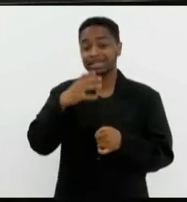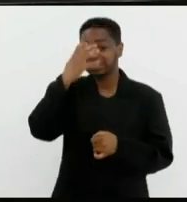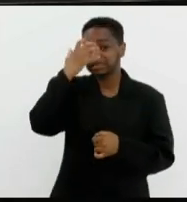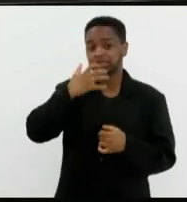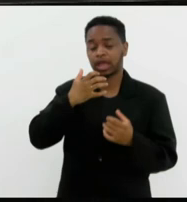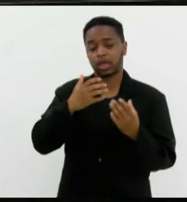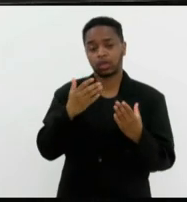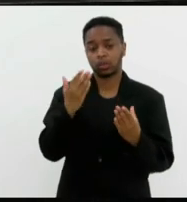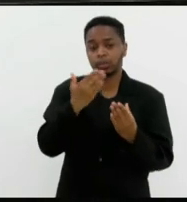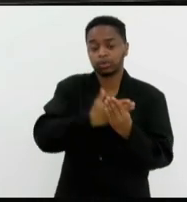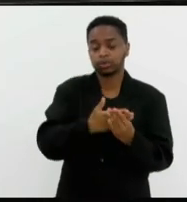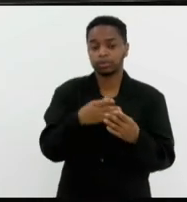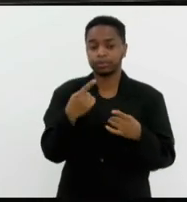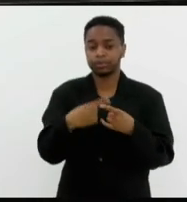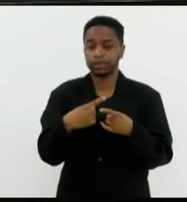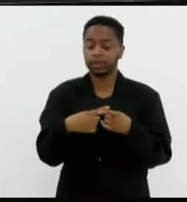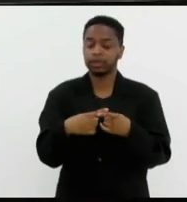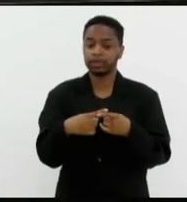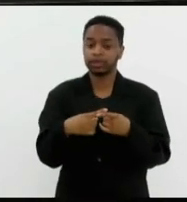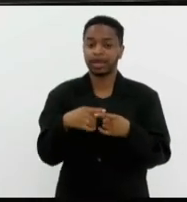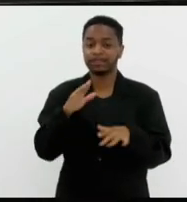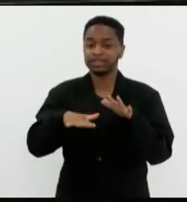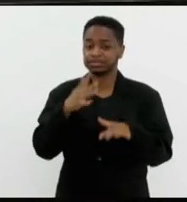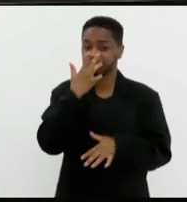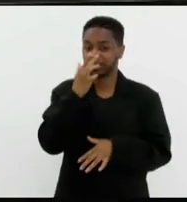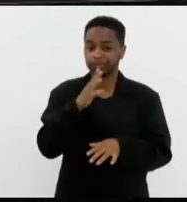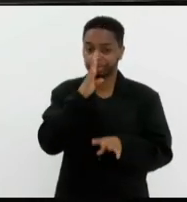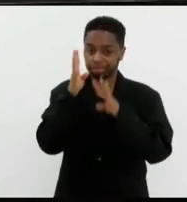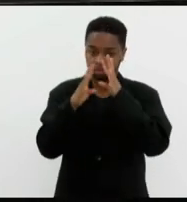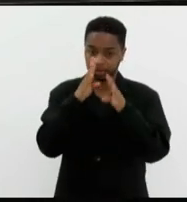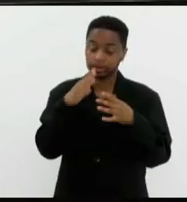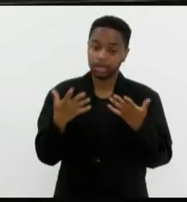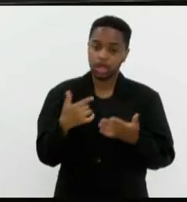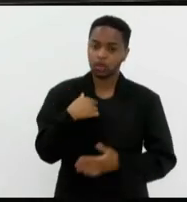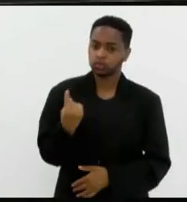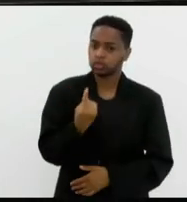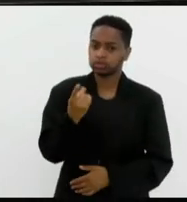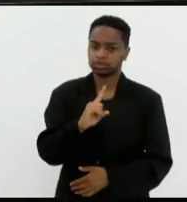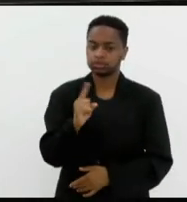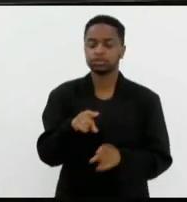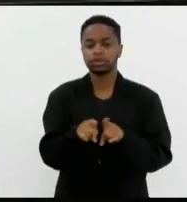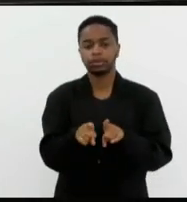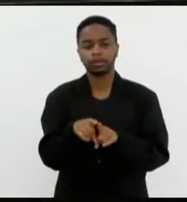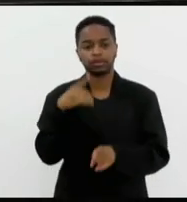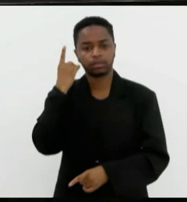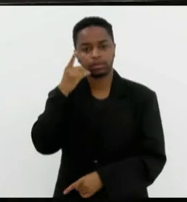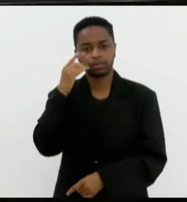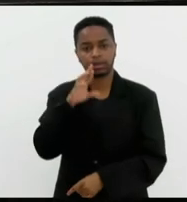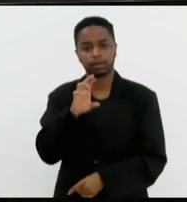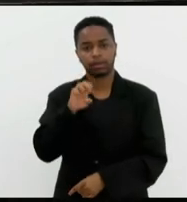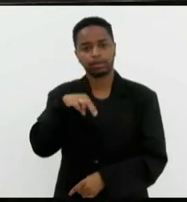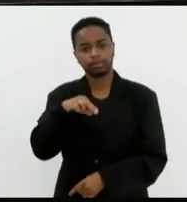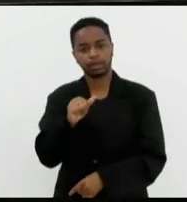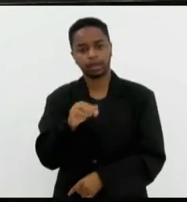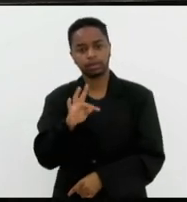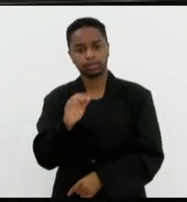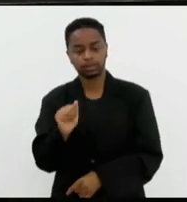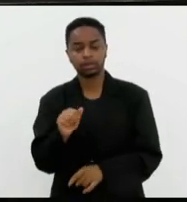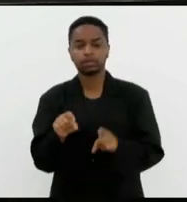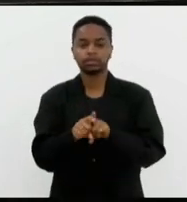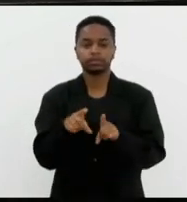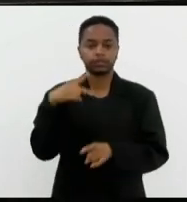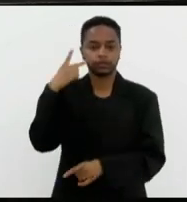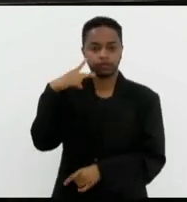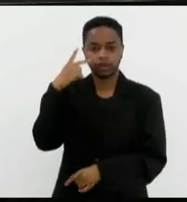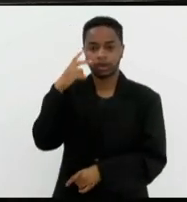eu fiquei também muito emocionado, não só eu que estava lá de parlamentar, estava lá também a deputada Renata Souza, estava a